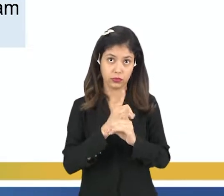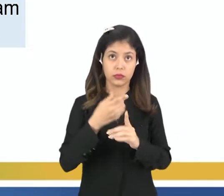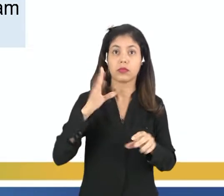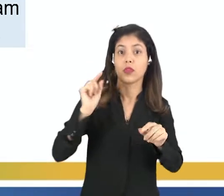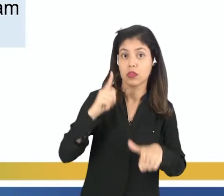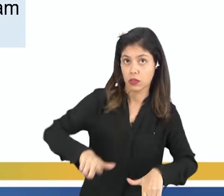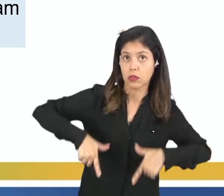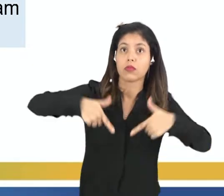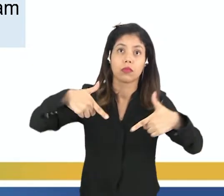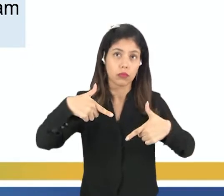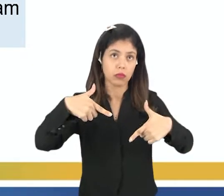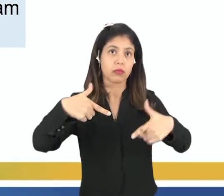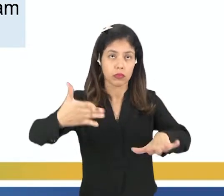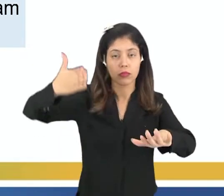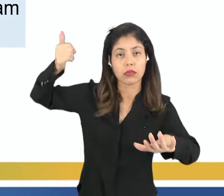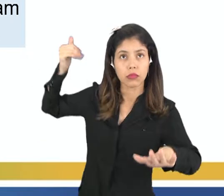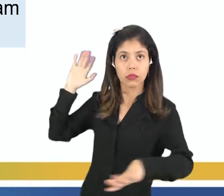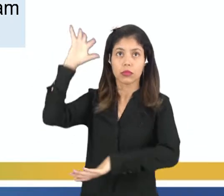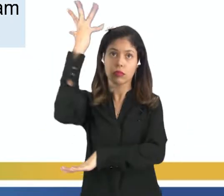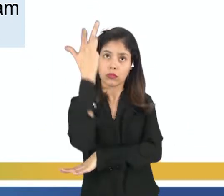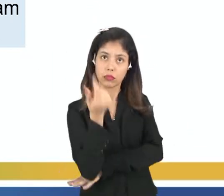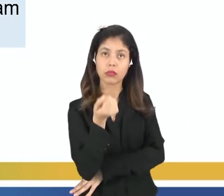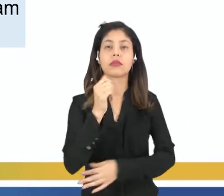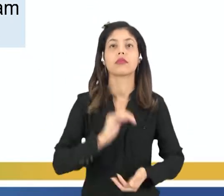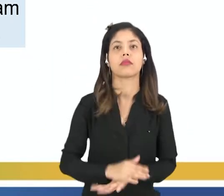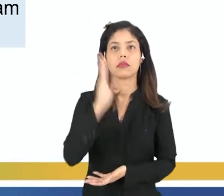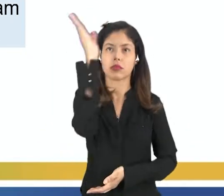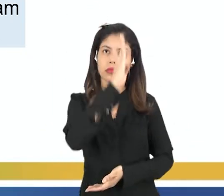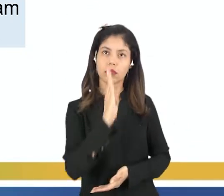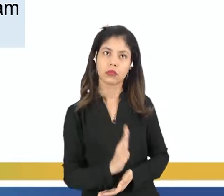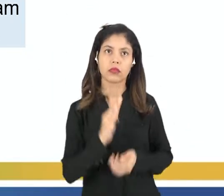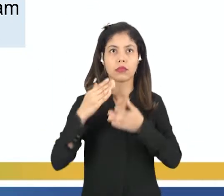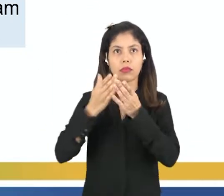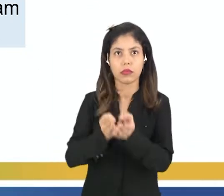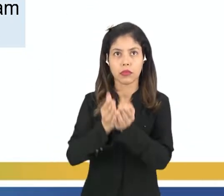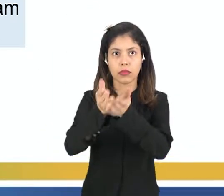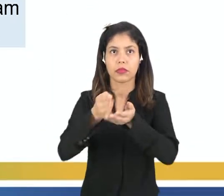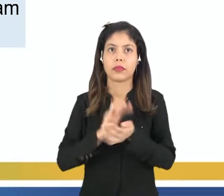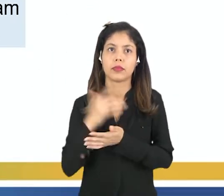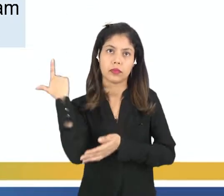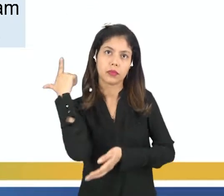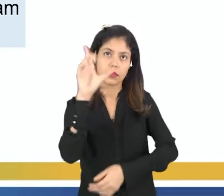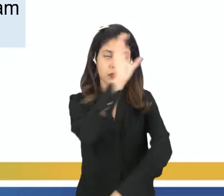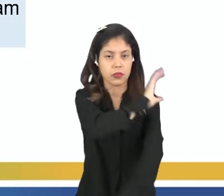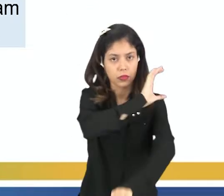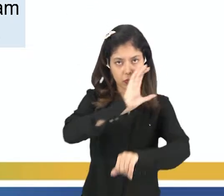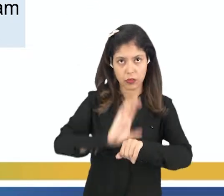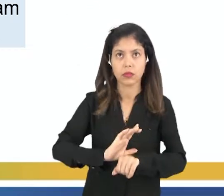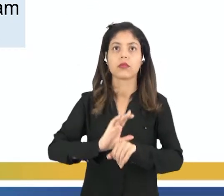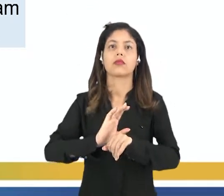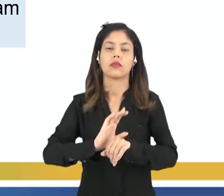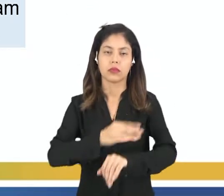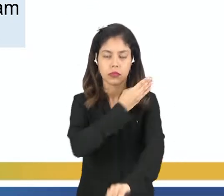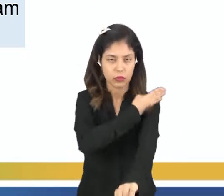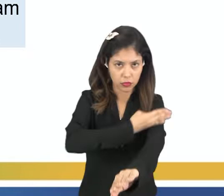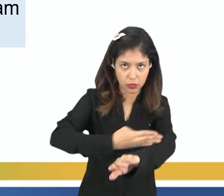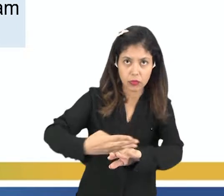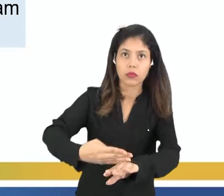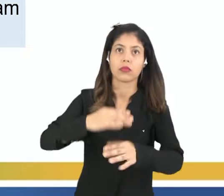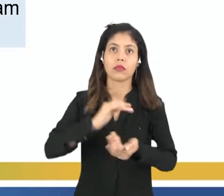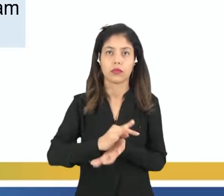causa e luta dos ancestrais africanos que desembarcaram no Brasil e trouxeram consigo toda a